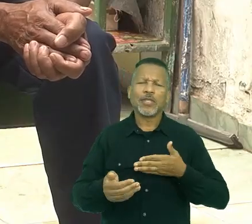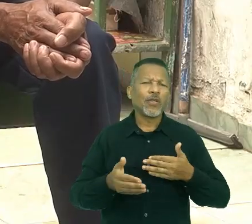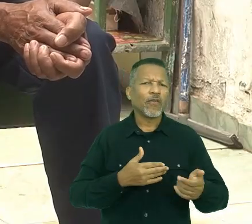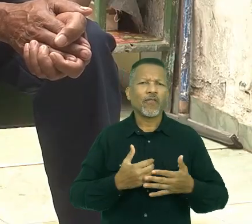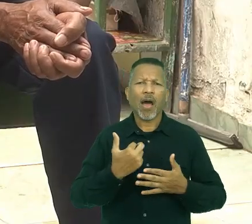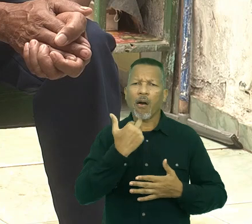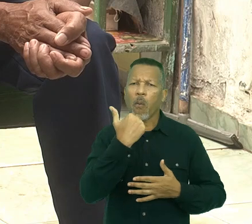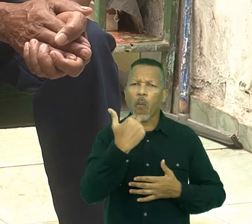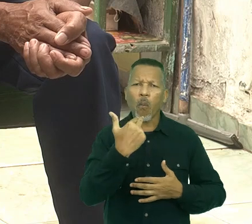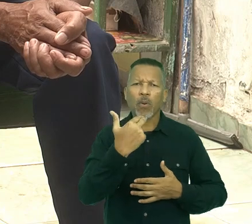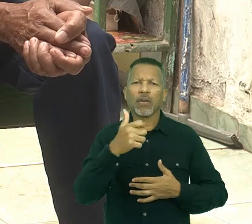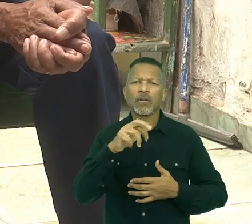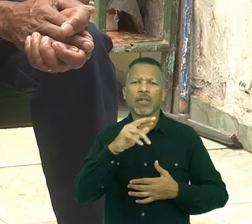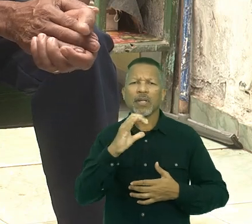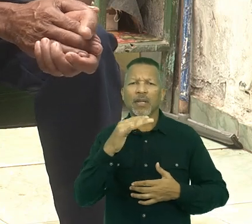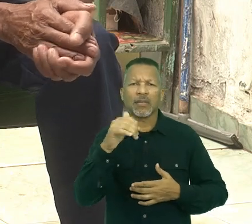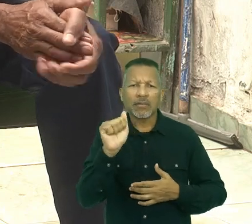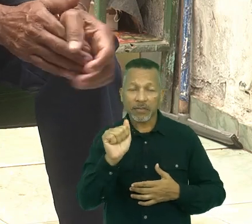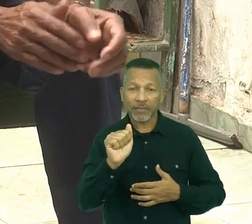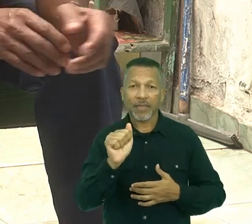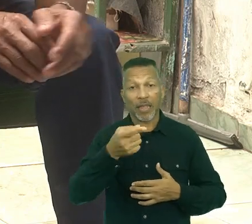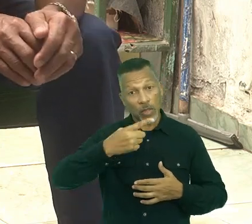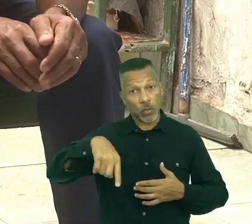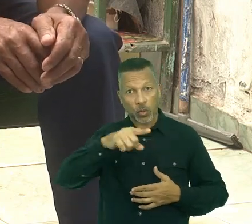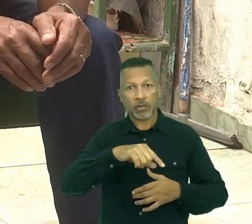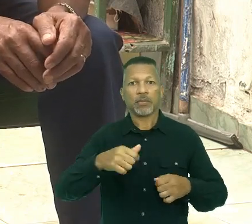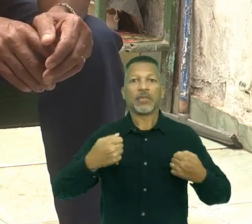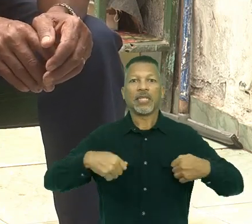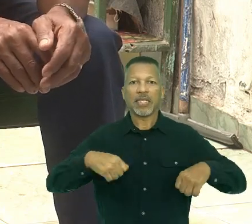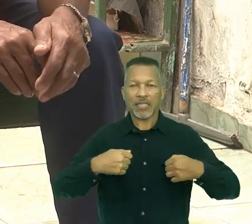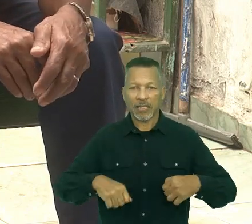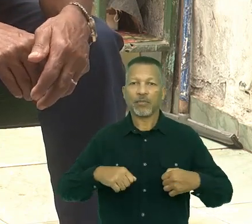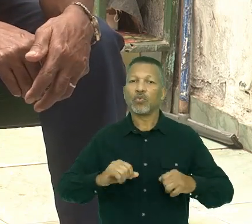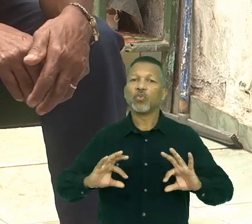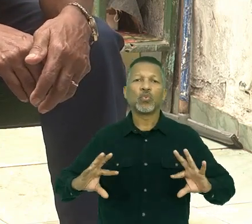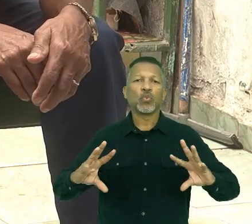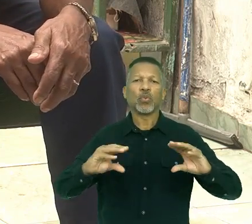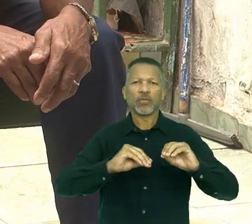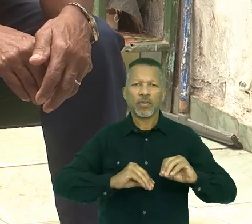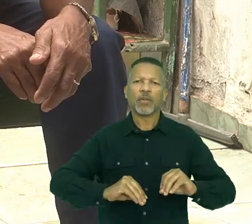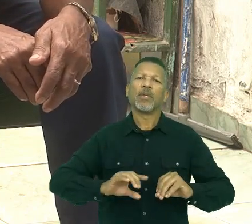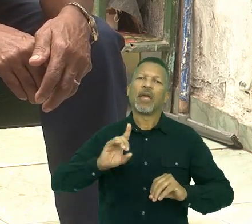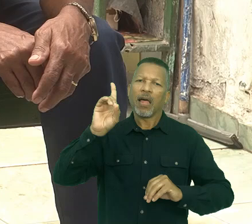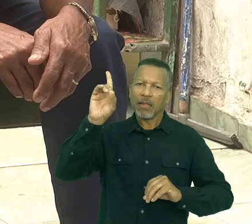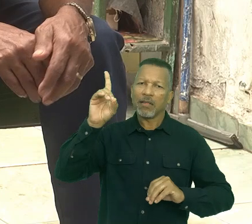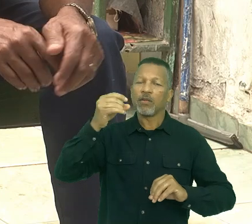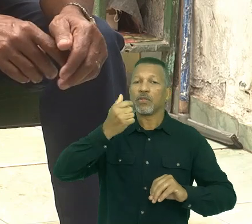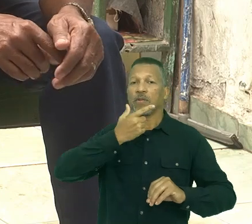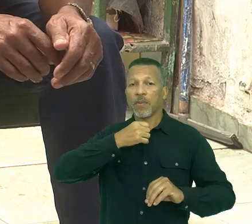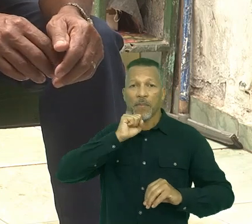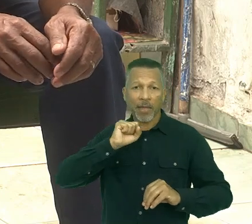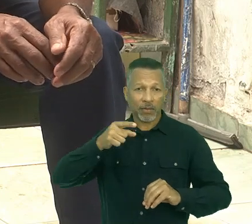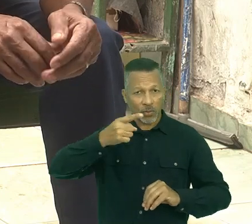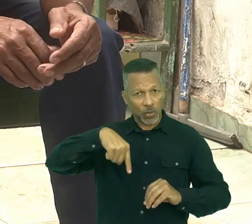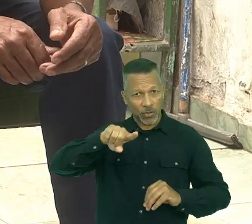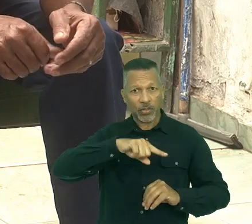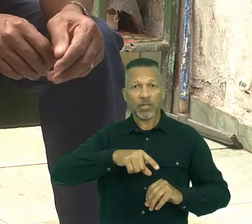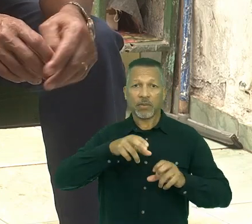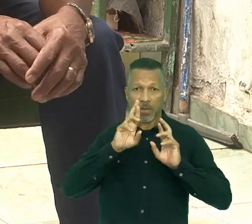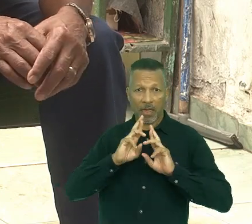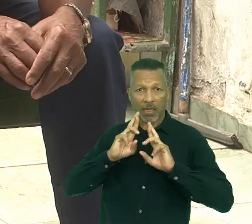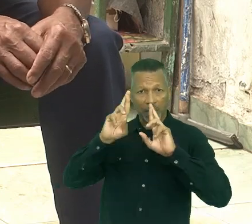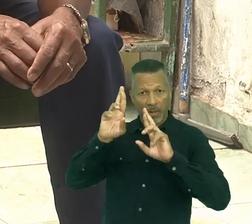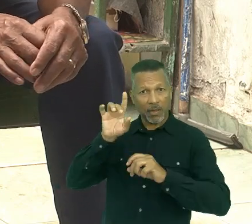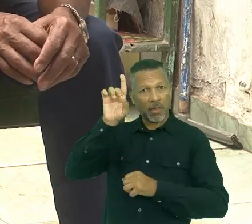cor, a raça, mas que nós todos somos filhos de Deus, né? E nós temos que